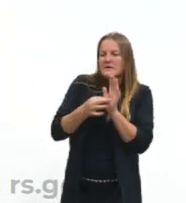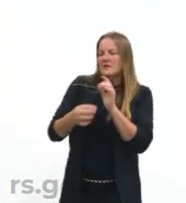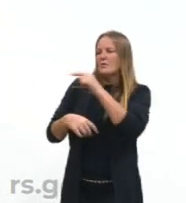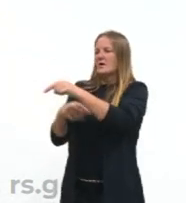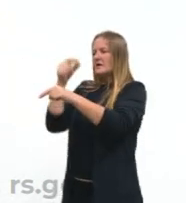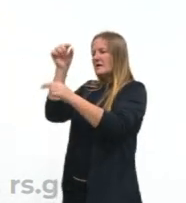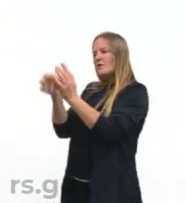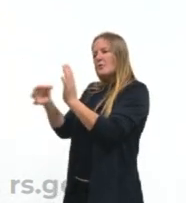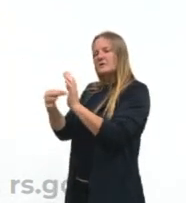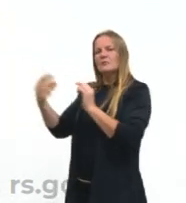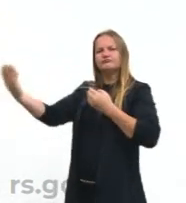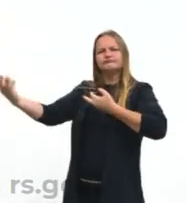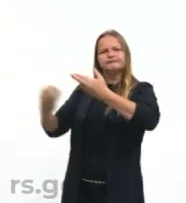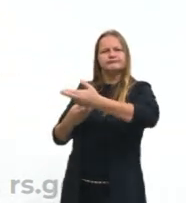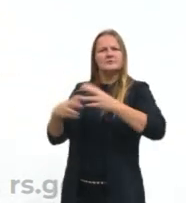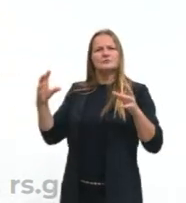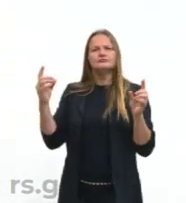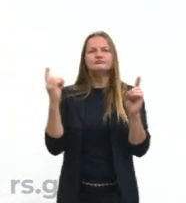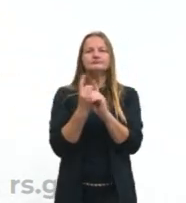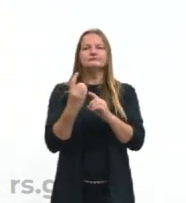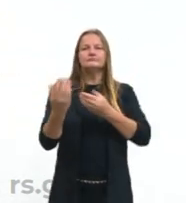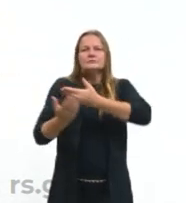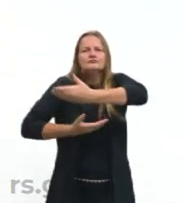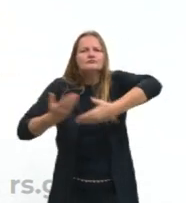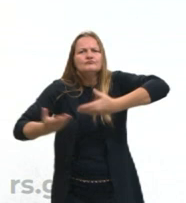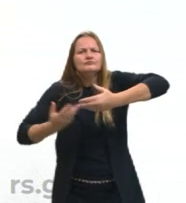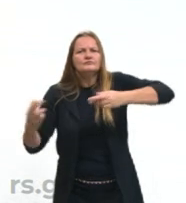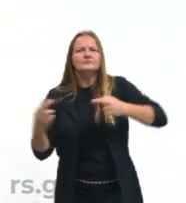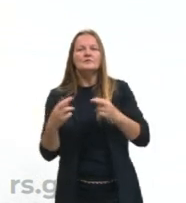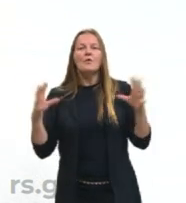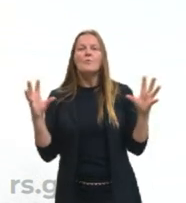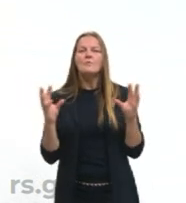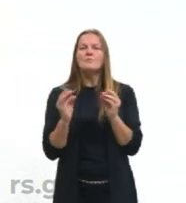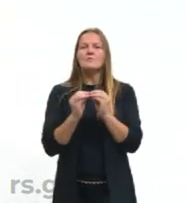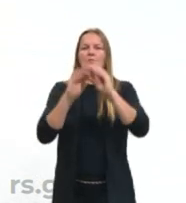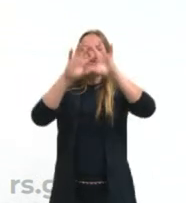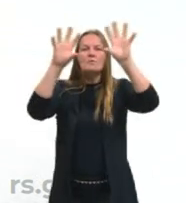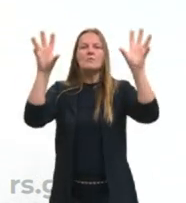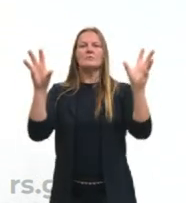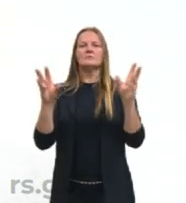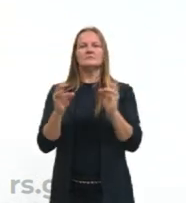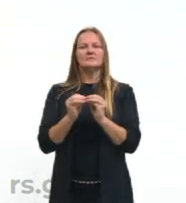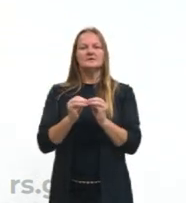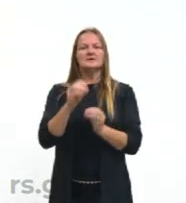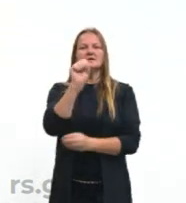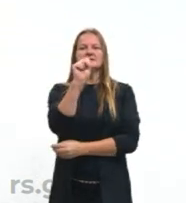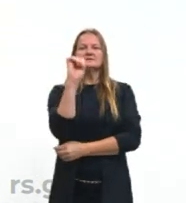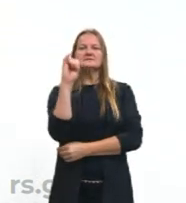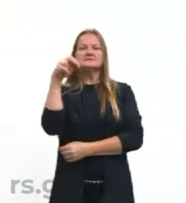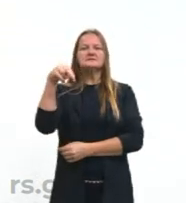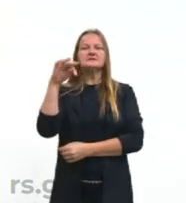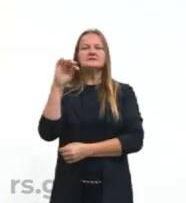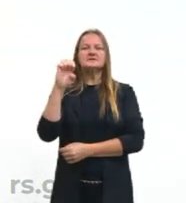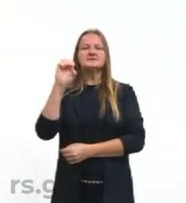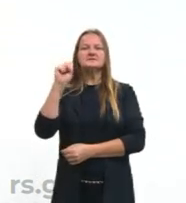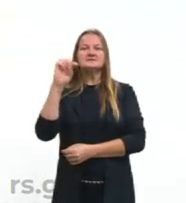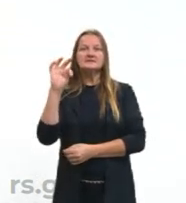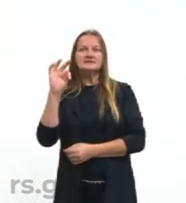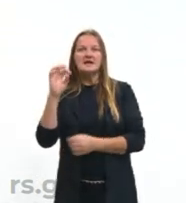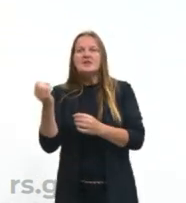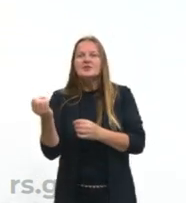chegamos a uma conta digamos assim a Só que essa síntese ela ela se torna uma nova tese